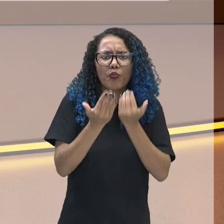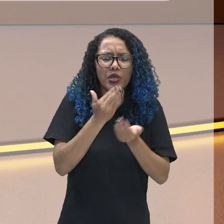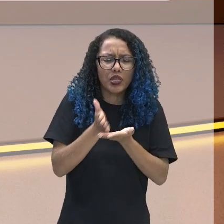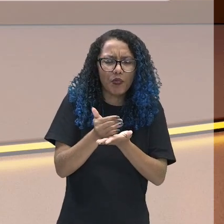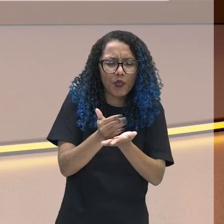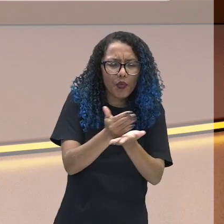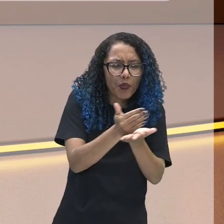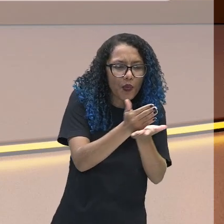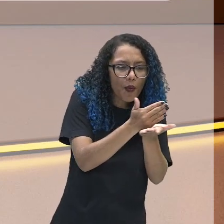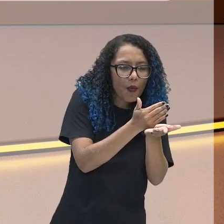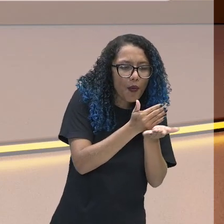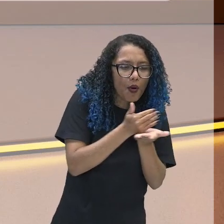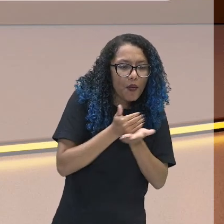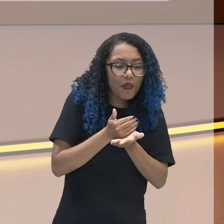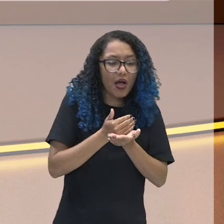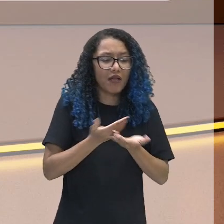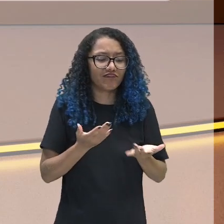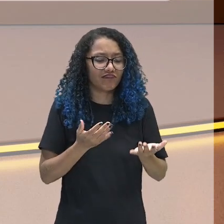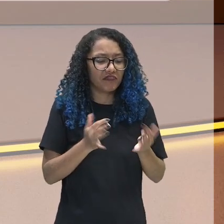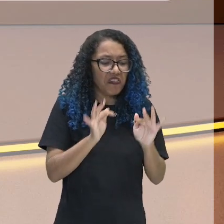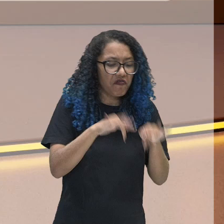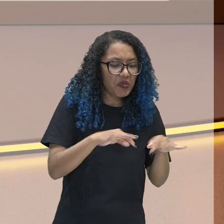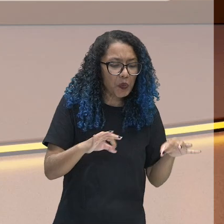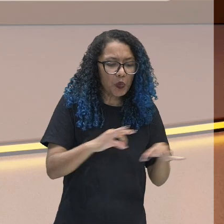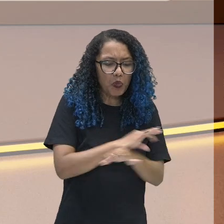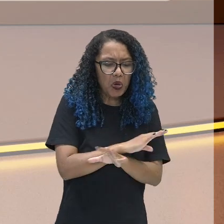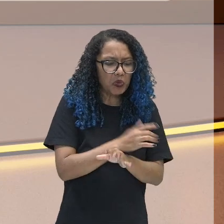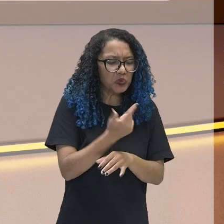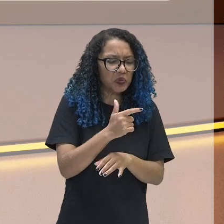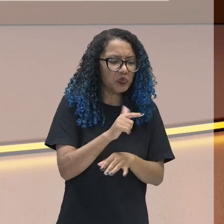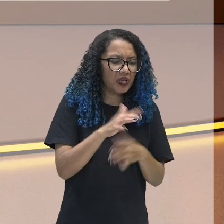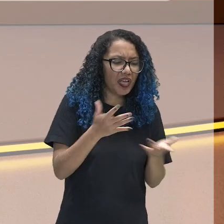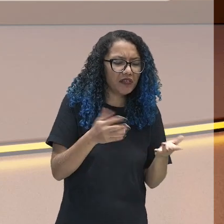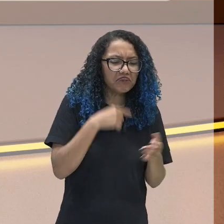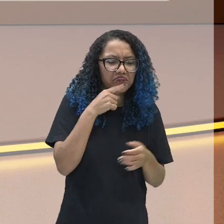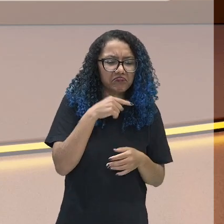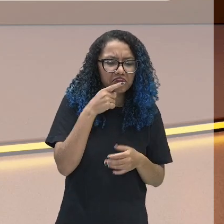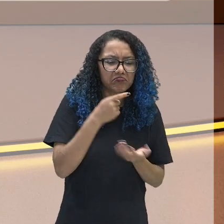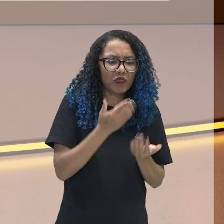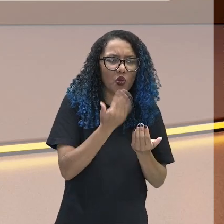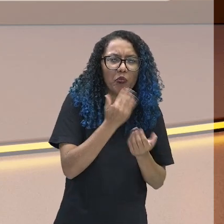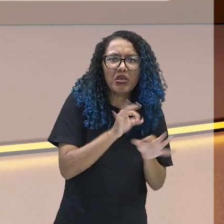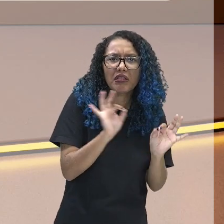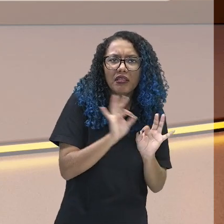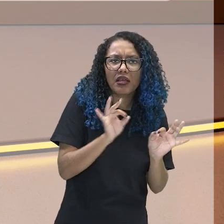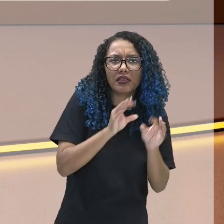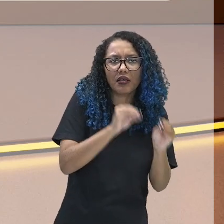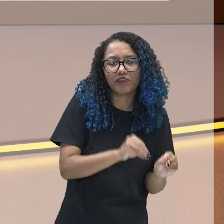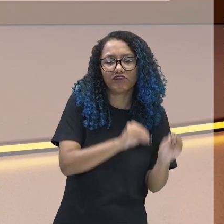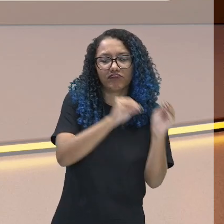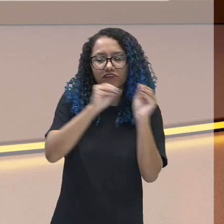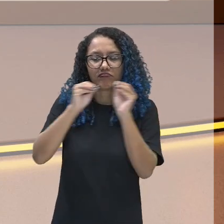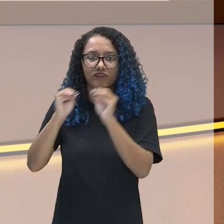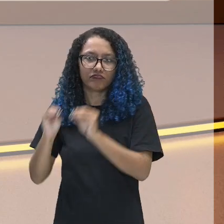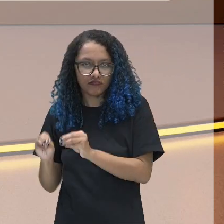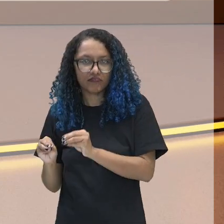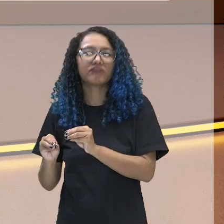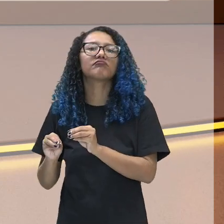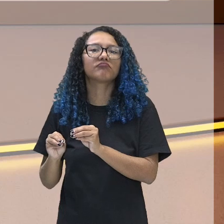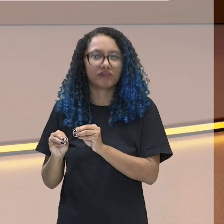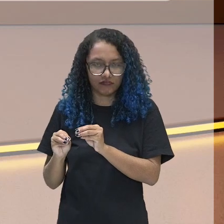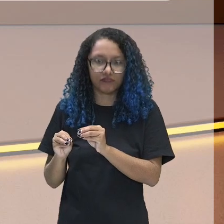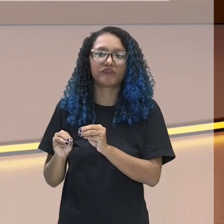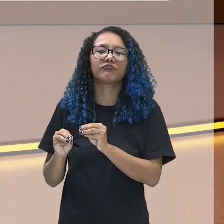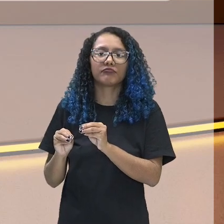região. Quando não tinha mais meio de sobreviver naquele local, migravam de um local para o outro. E isso,